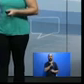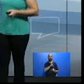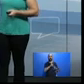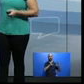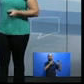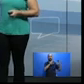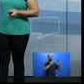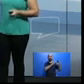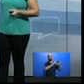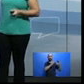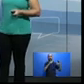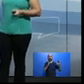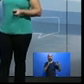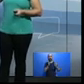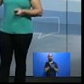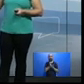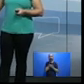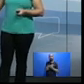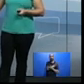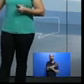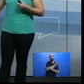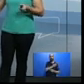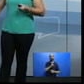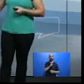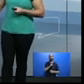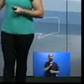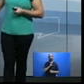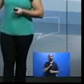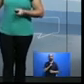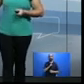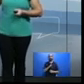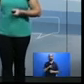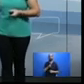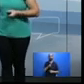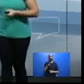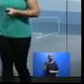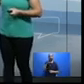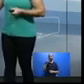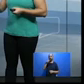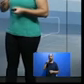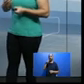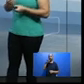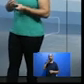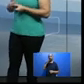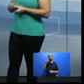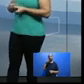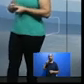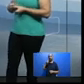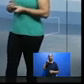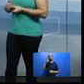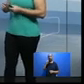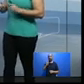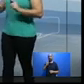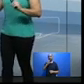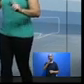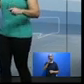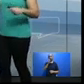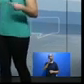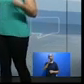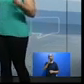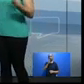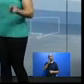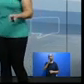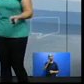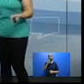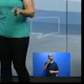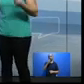Essa divisão em territórios era chamada de capitanias hereditárias. Uma parte era doada para quem tivesse